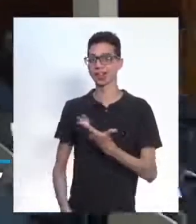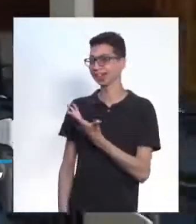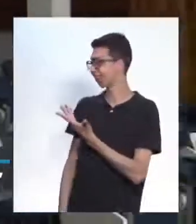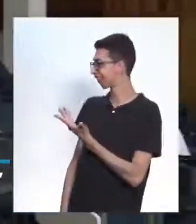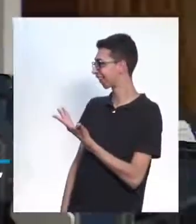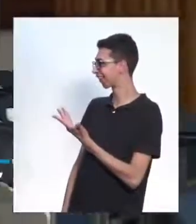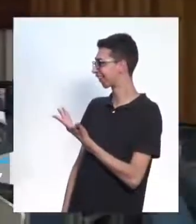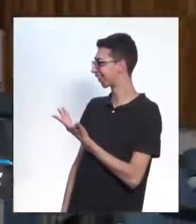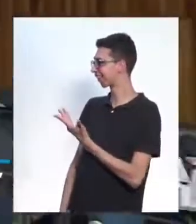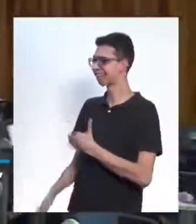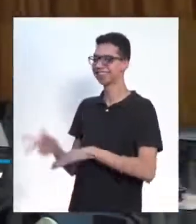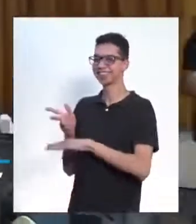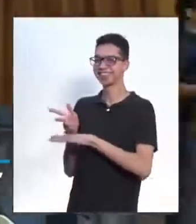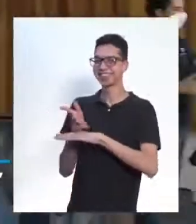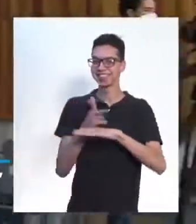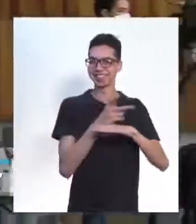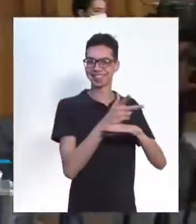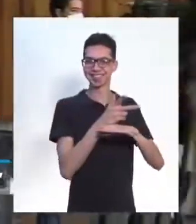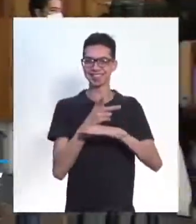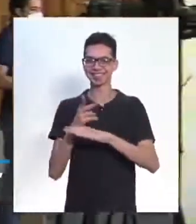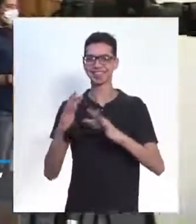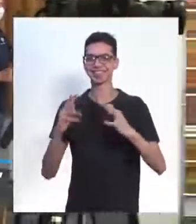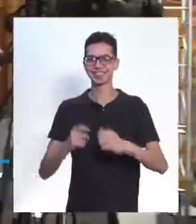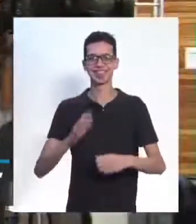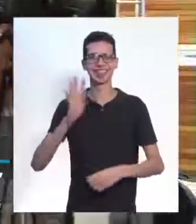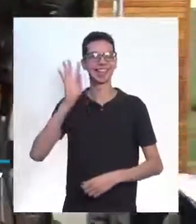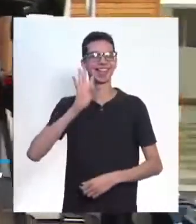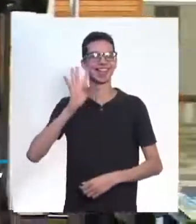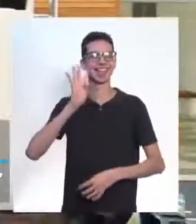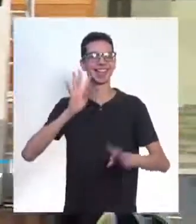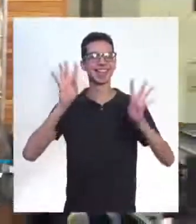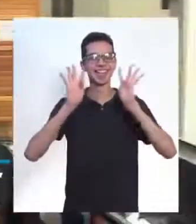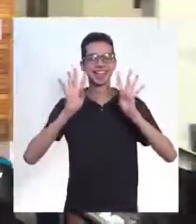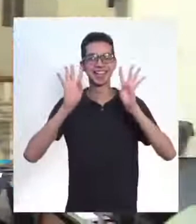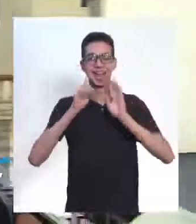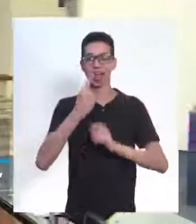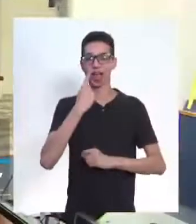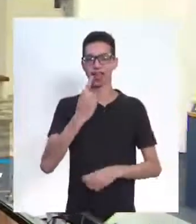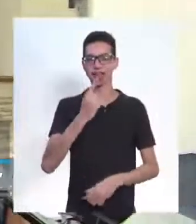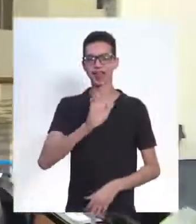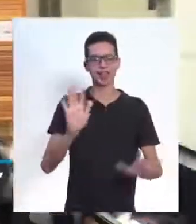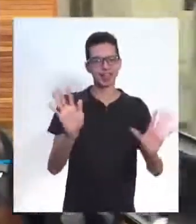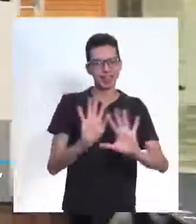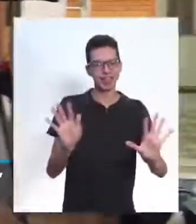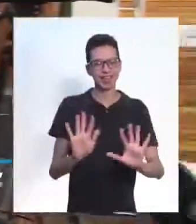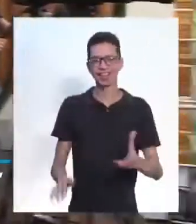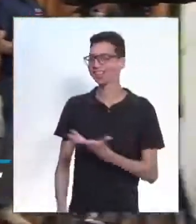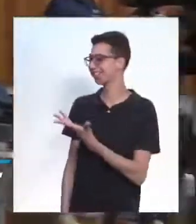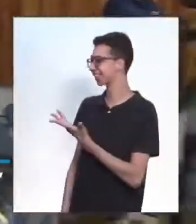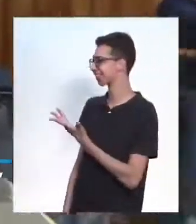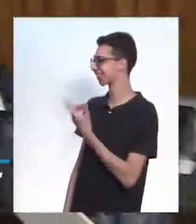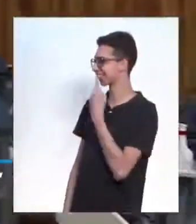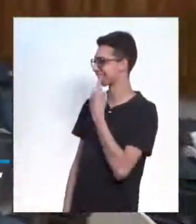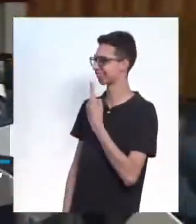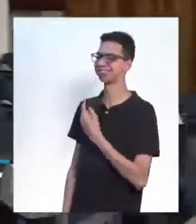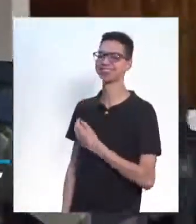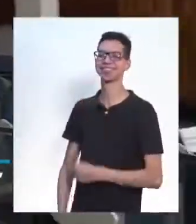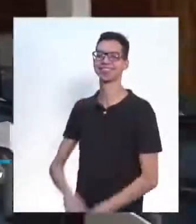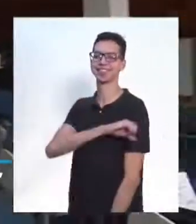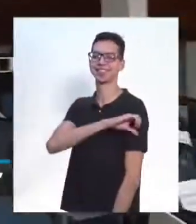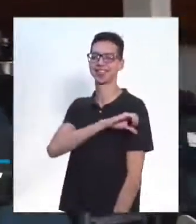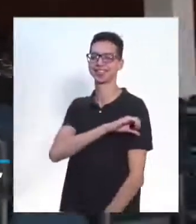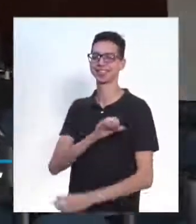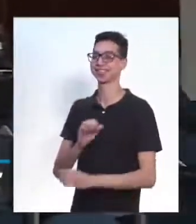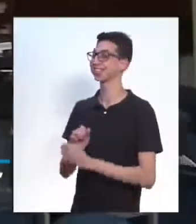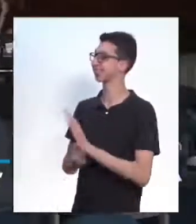estão mostrando a galera aqui. Ai, que legal. Mostra, dá um oi aí para a galera do 9º ano. Gente, que